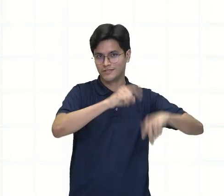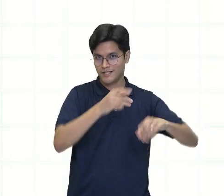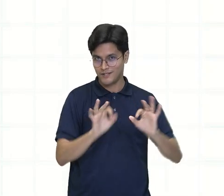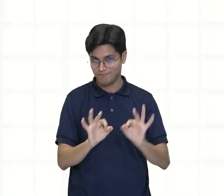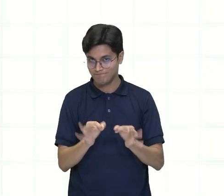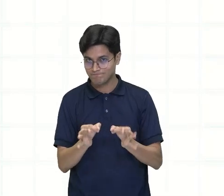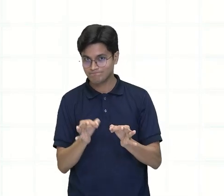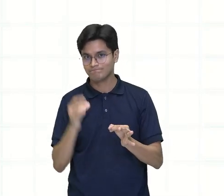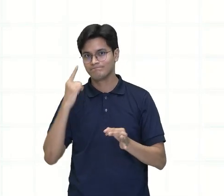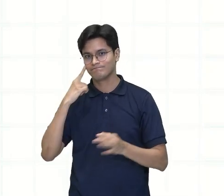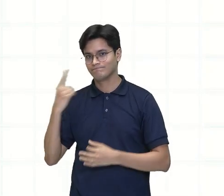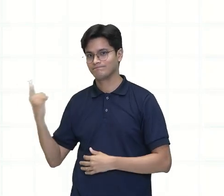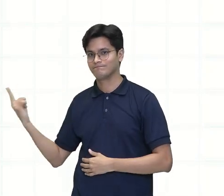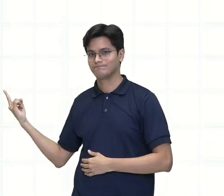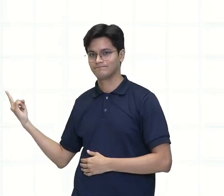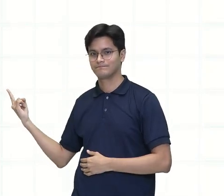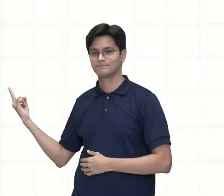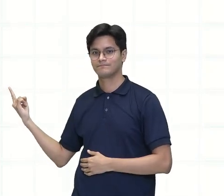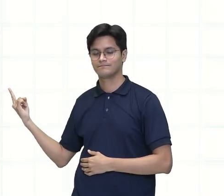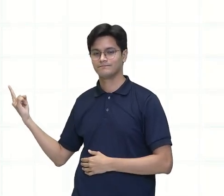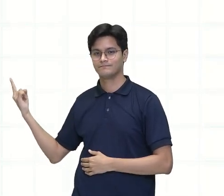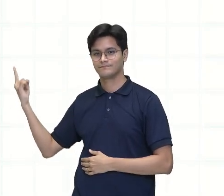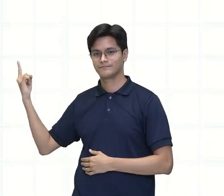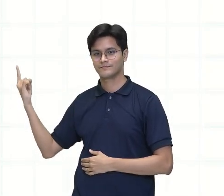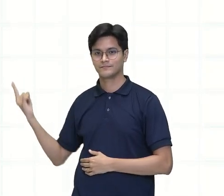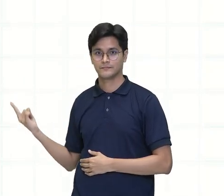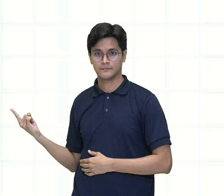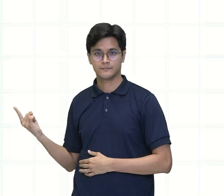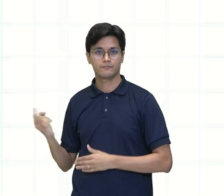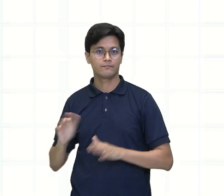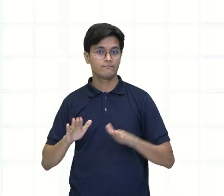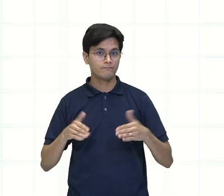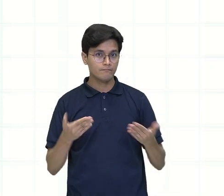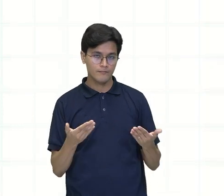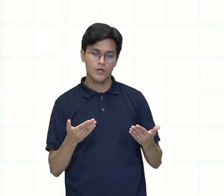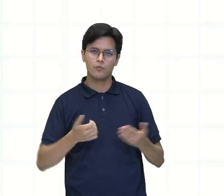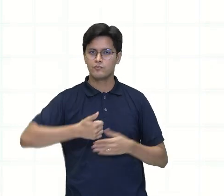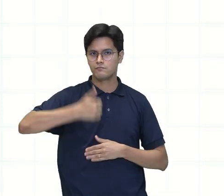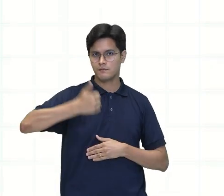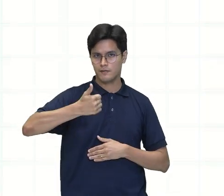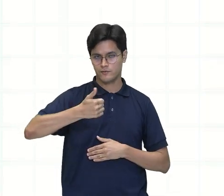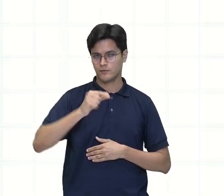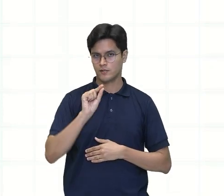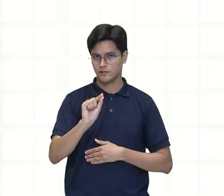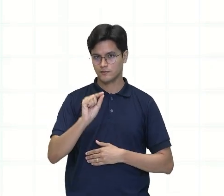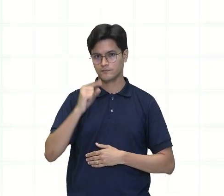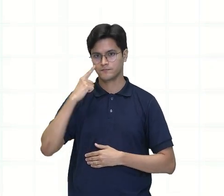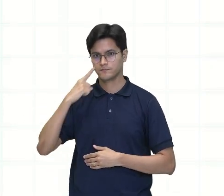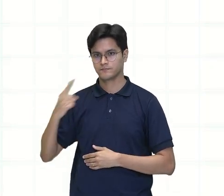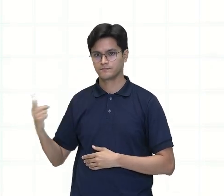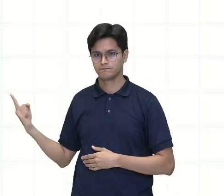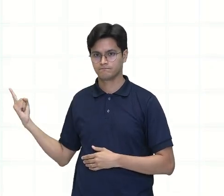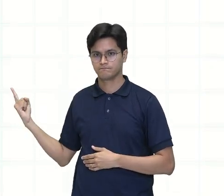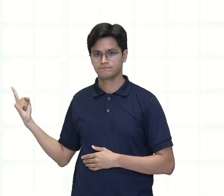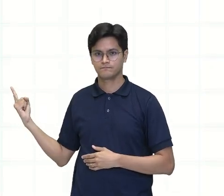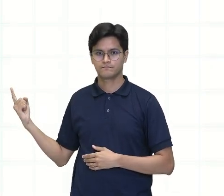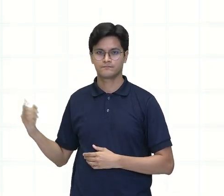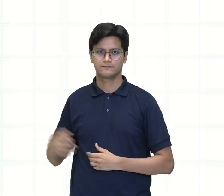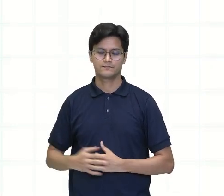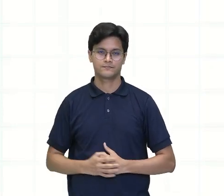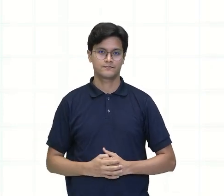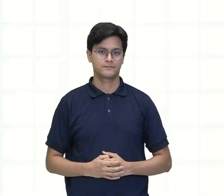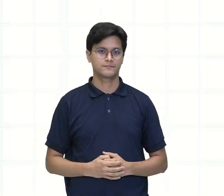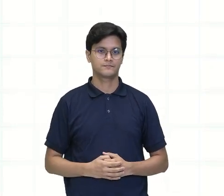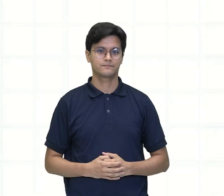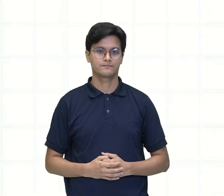Que está aqui nessa tabela ao lado, nessa coluna. Vamos ver o primeiro aqui? O primeiro pronome que tem